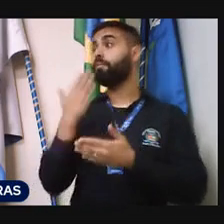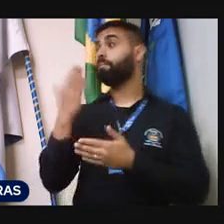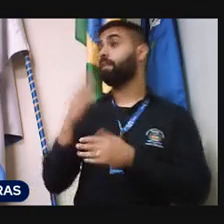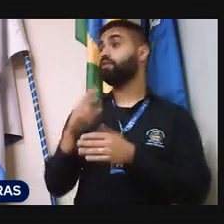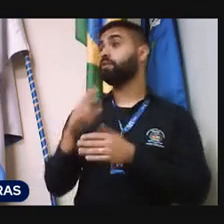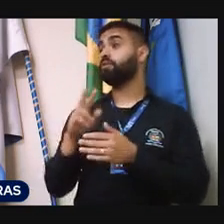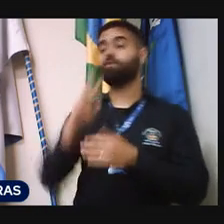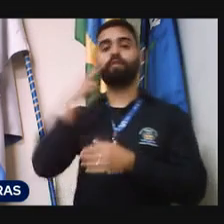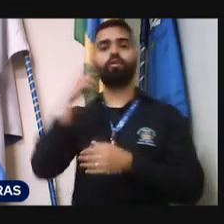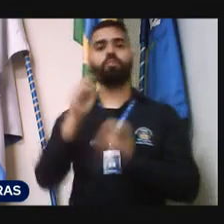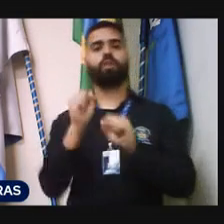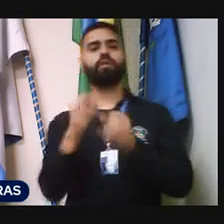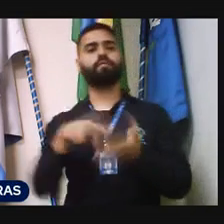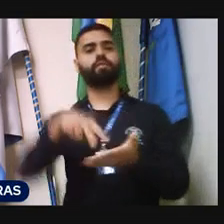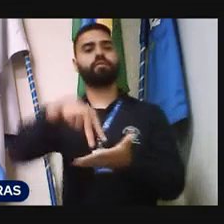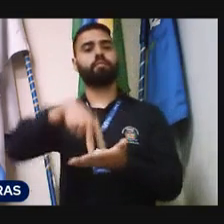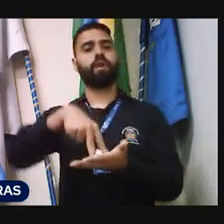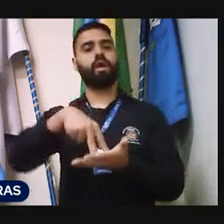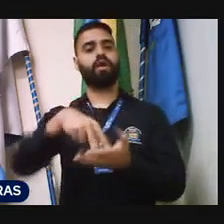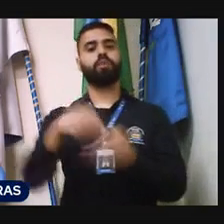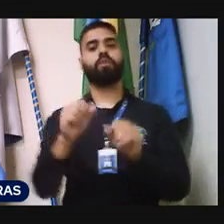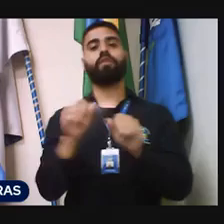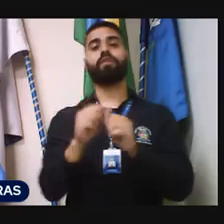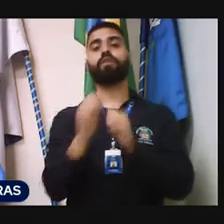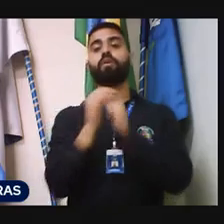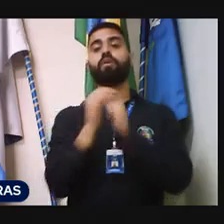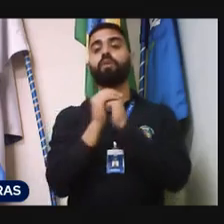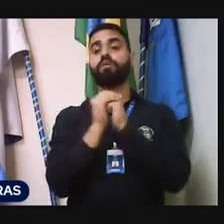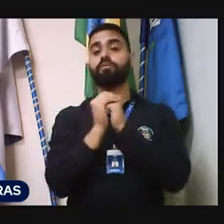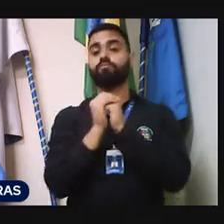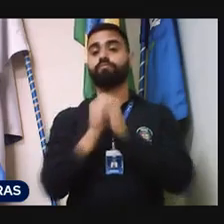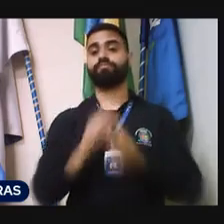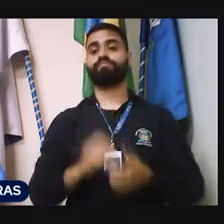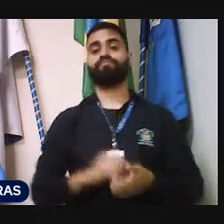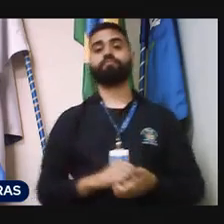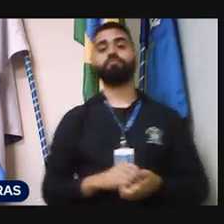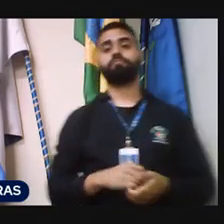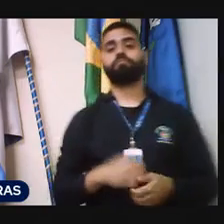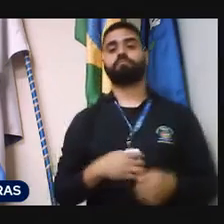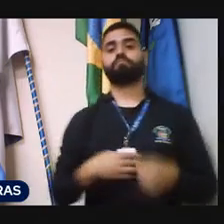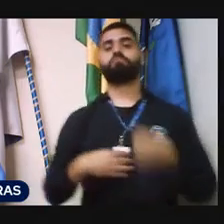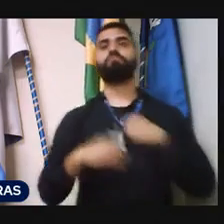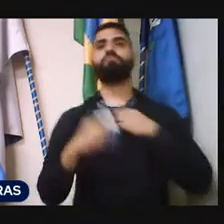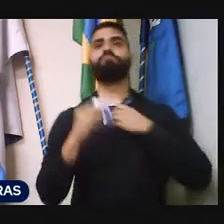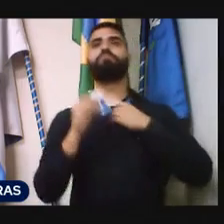vereadores fique de pé para nós e o somos rezar o pai-nosso e